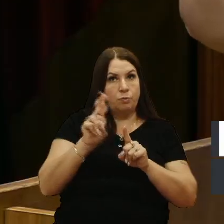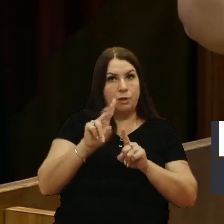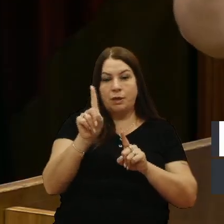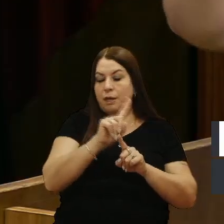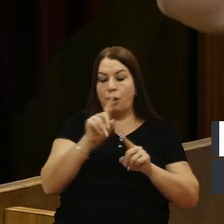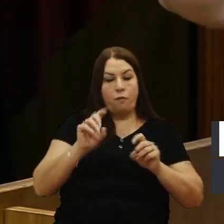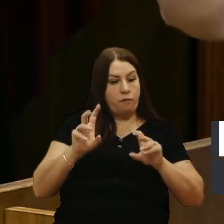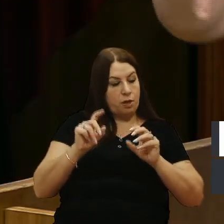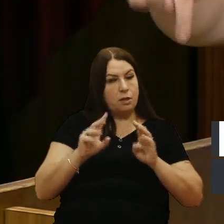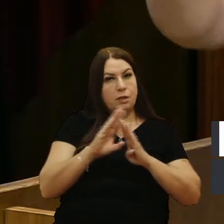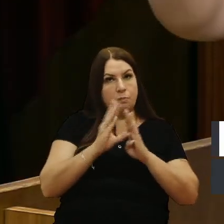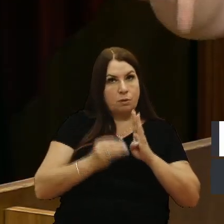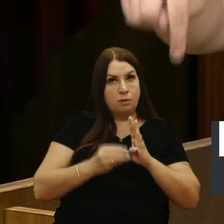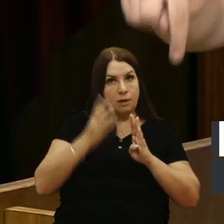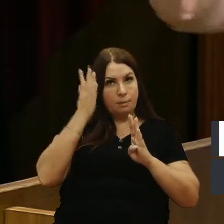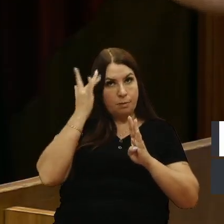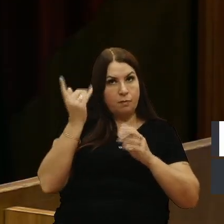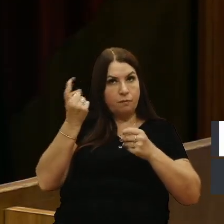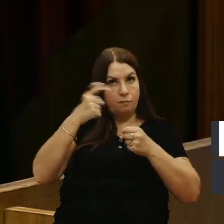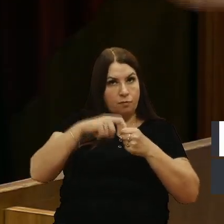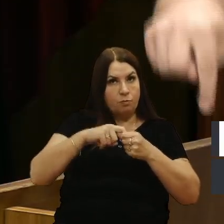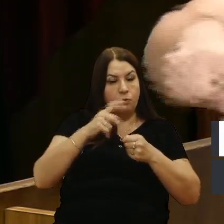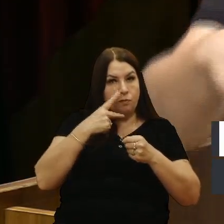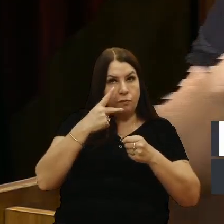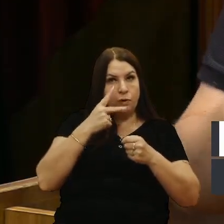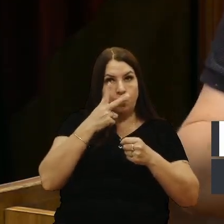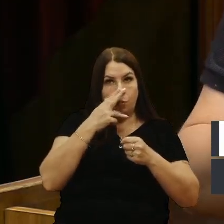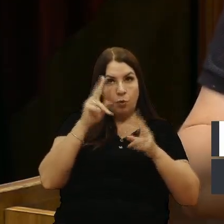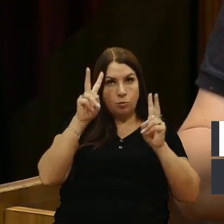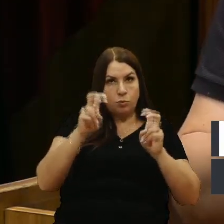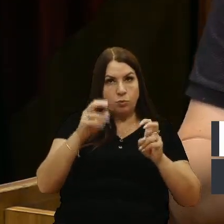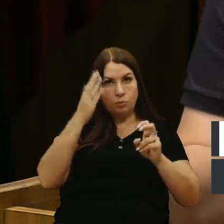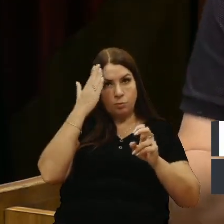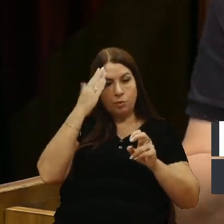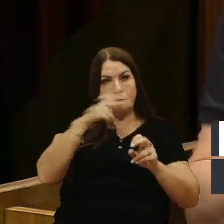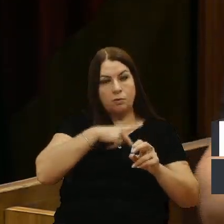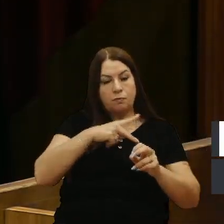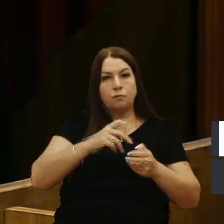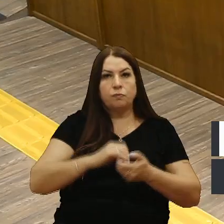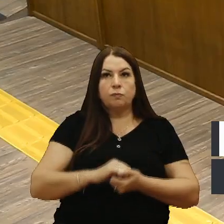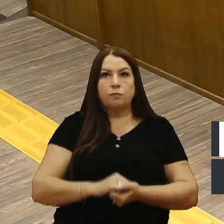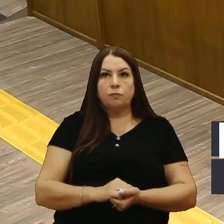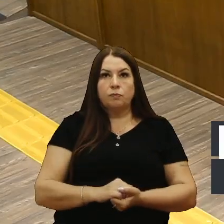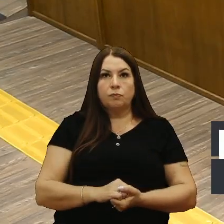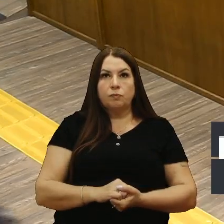privatização do SAMAI. Amanhã eu voltarei para falar o mesmo assunto, senhor presidente. Muito obrigado.